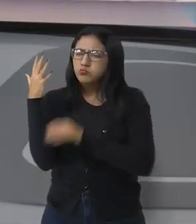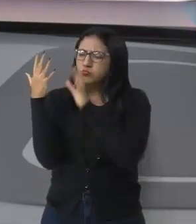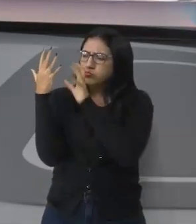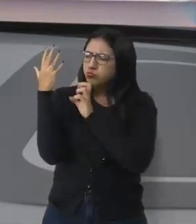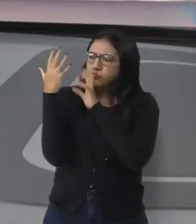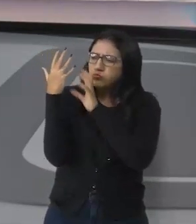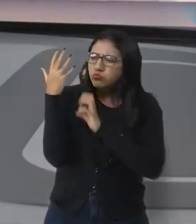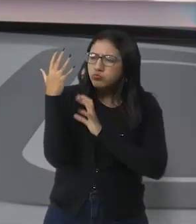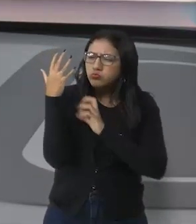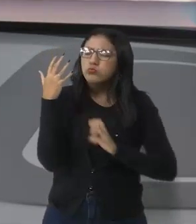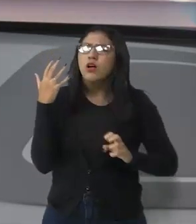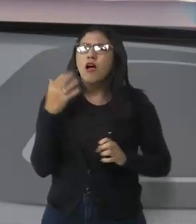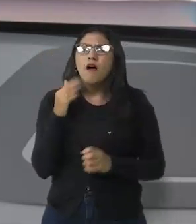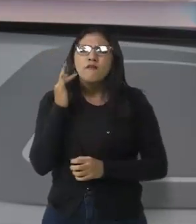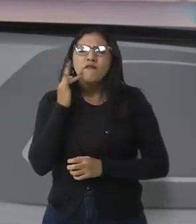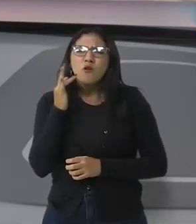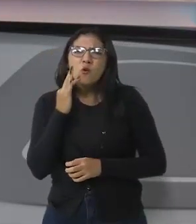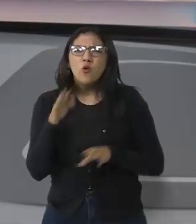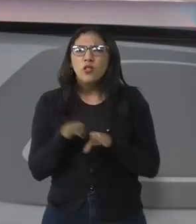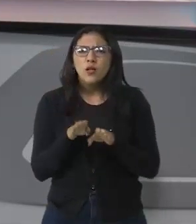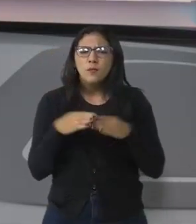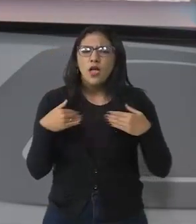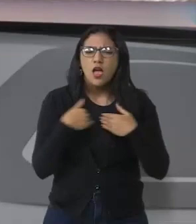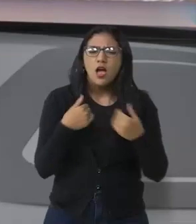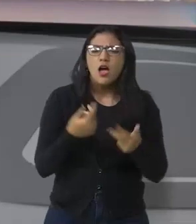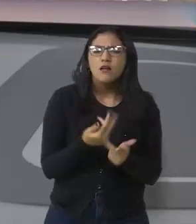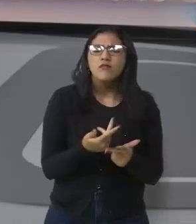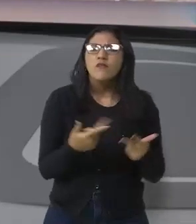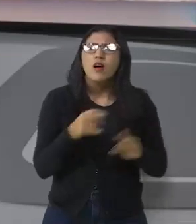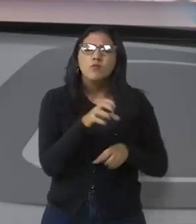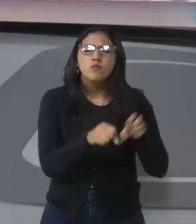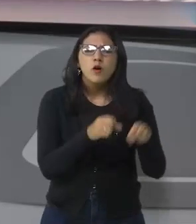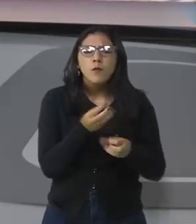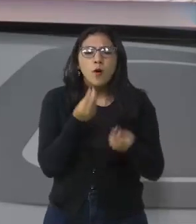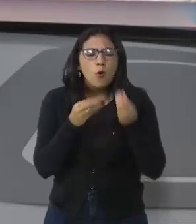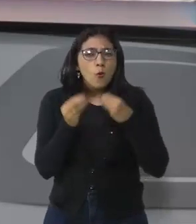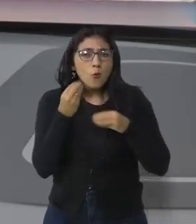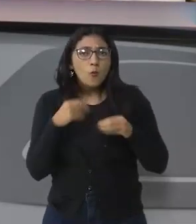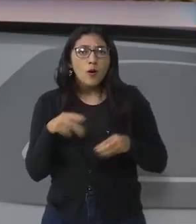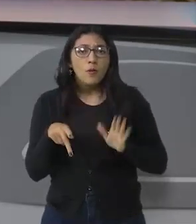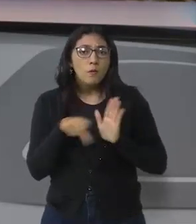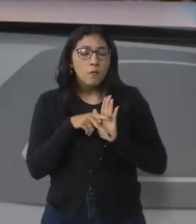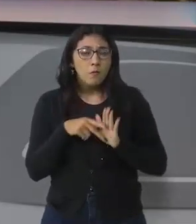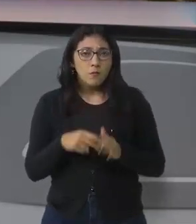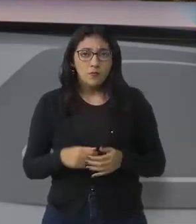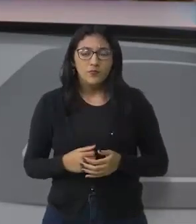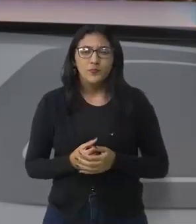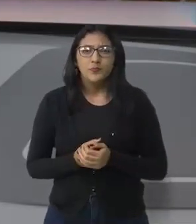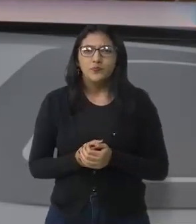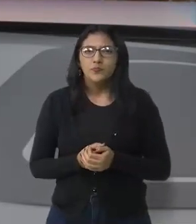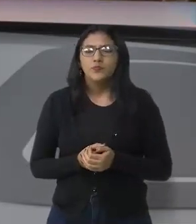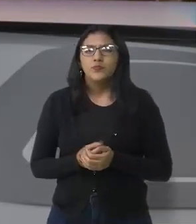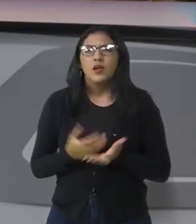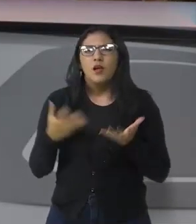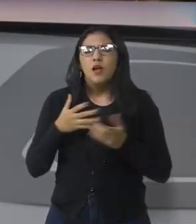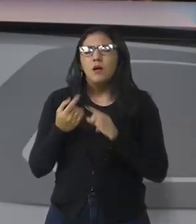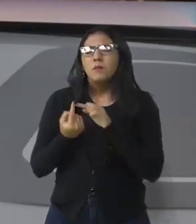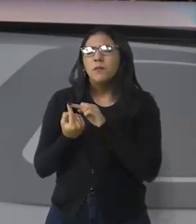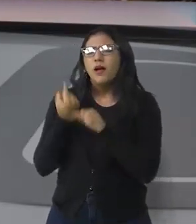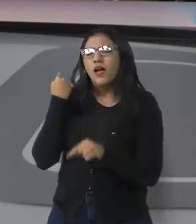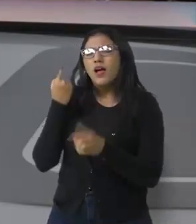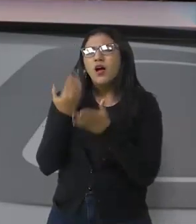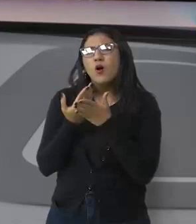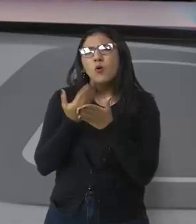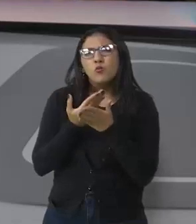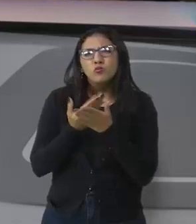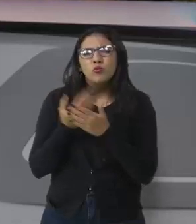extração de alguns animais da natureza para que eles possam ter o seu sustento. E se a gente acaba, como a gente verificou ao longo das nossas